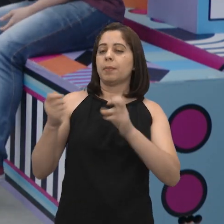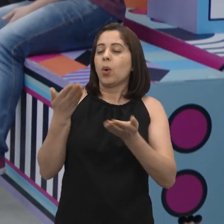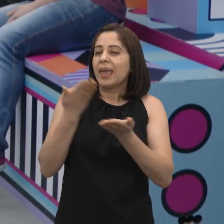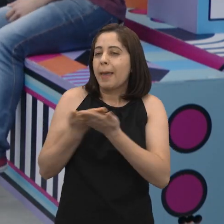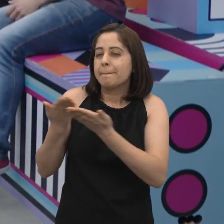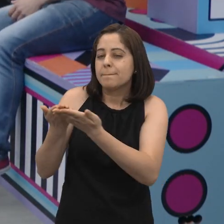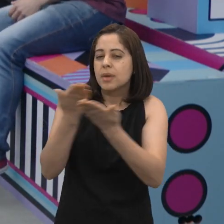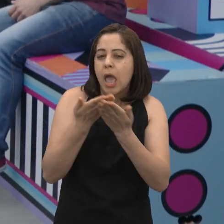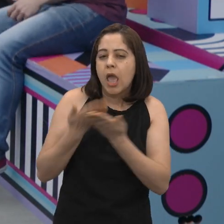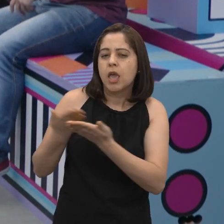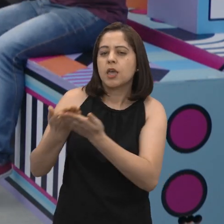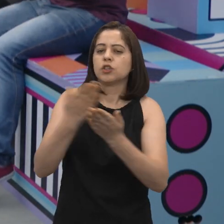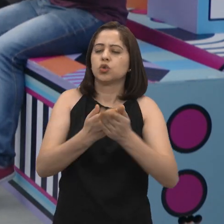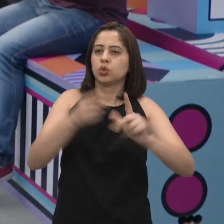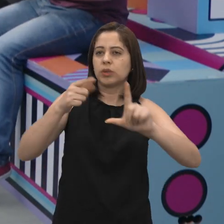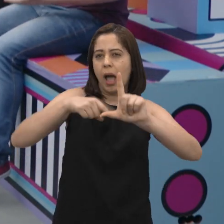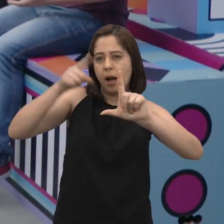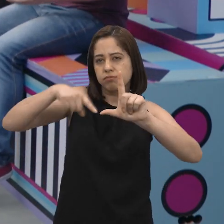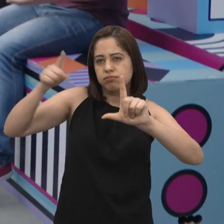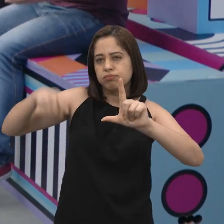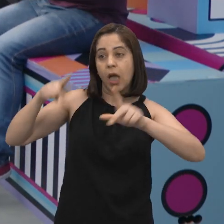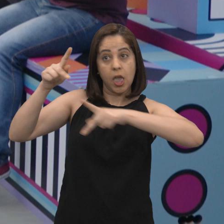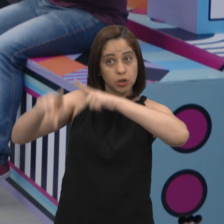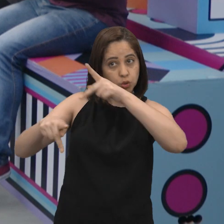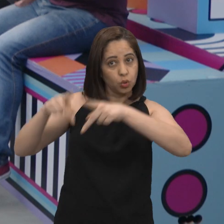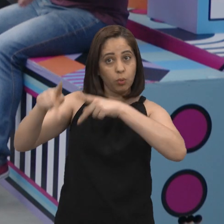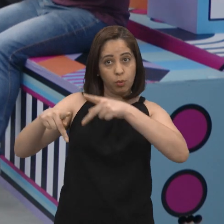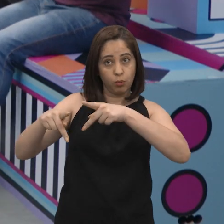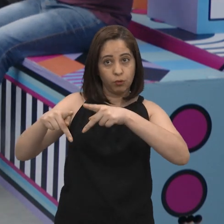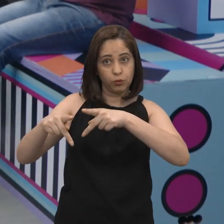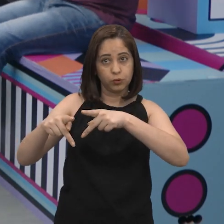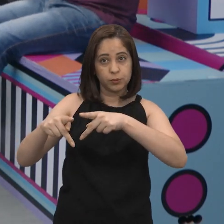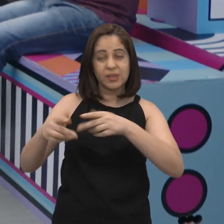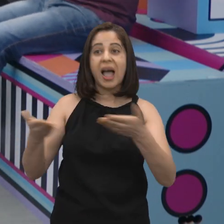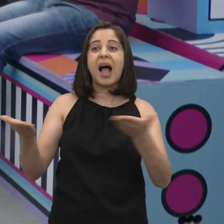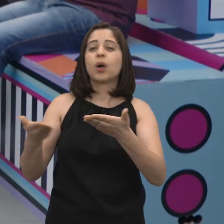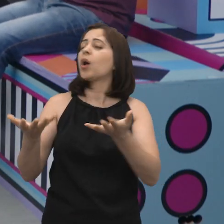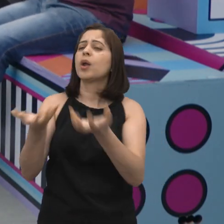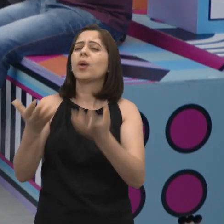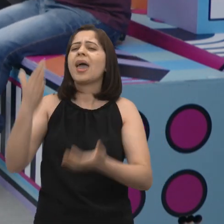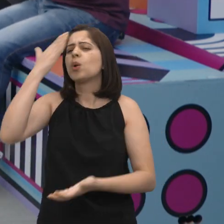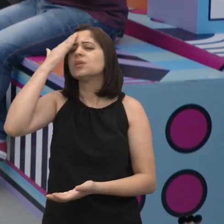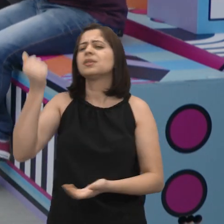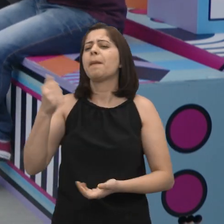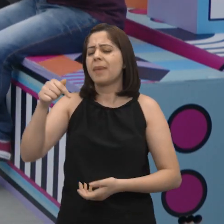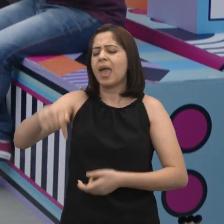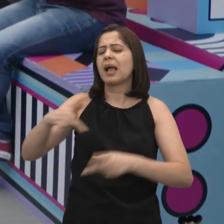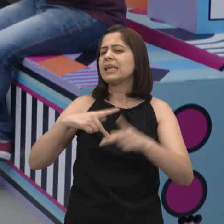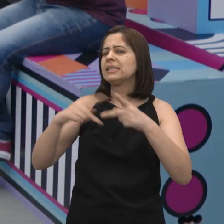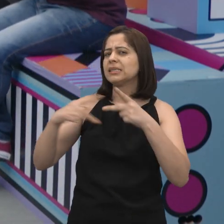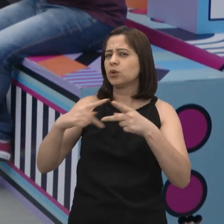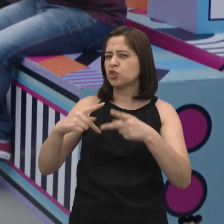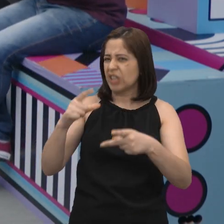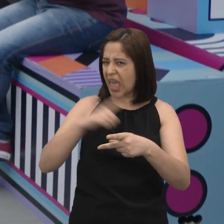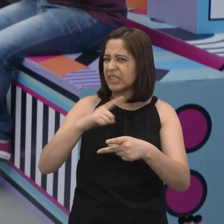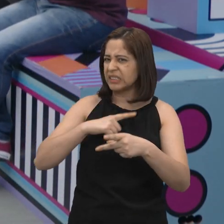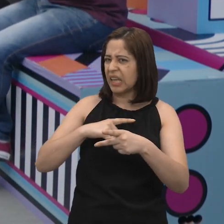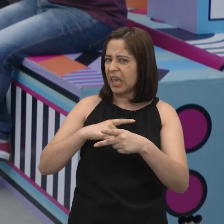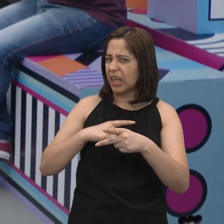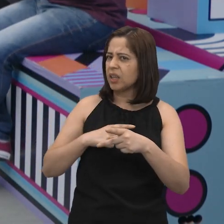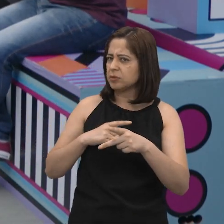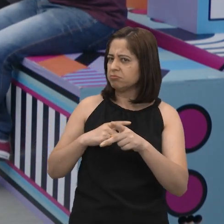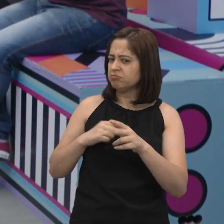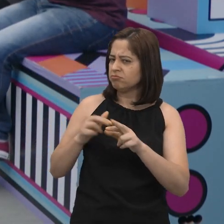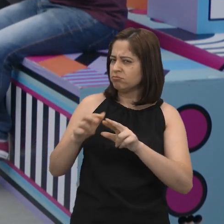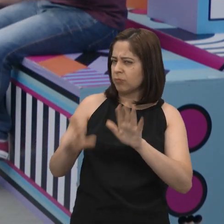sobre dados estatísticos, sobre demografia, e a gente está querendo trazer aqui para a nossa realidade da Câmara Municipal, porque parece que tem um assunto